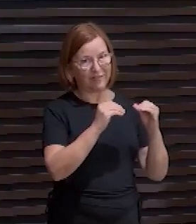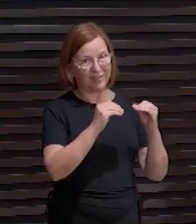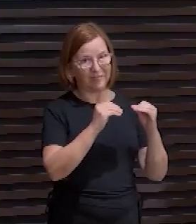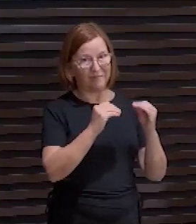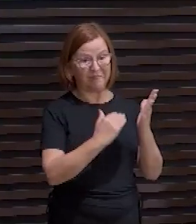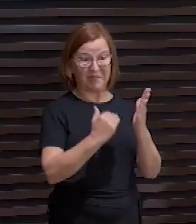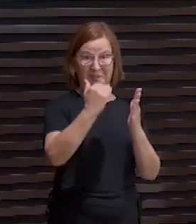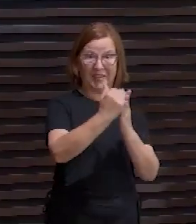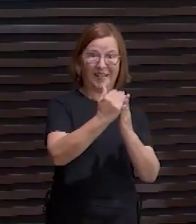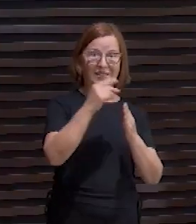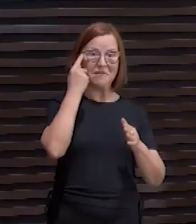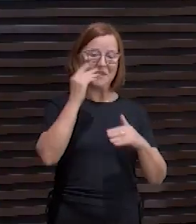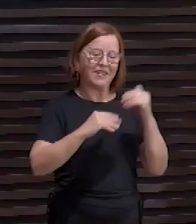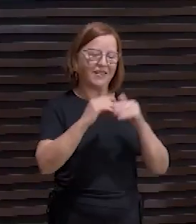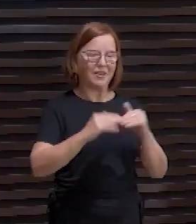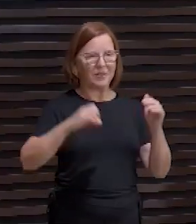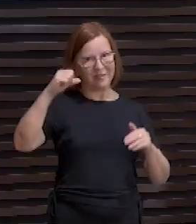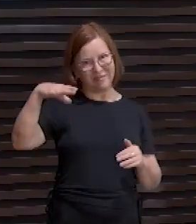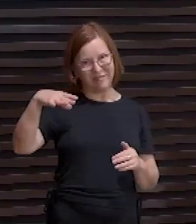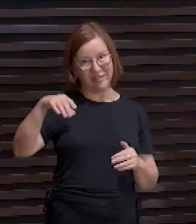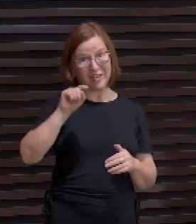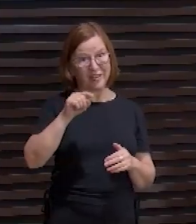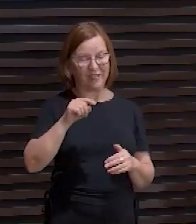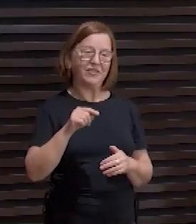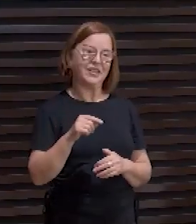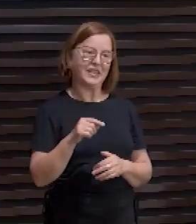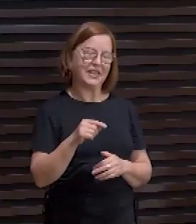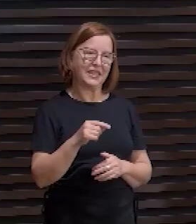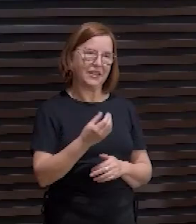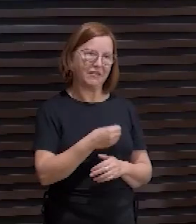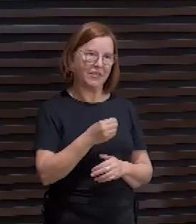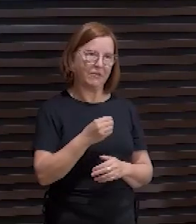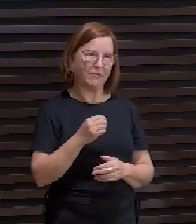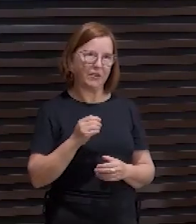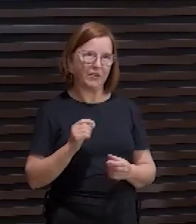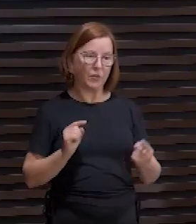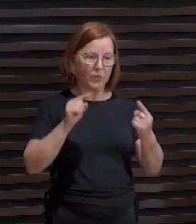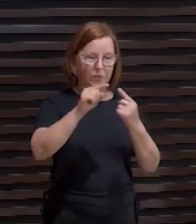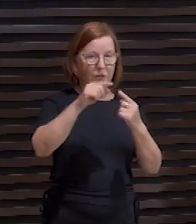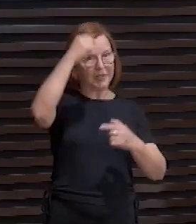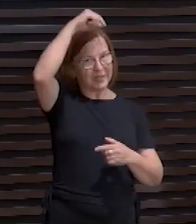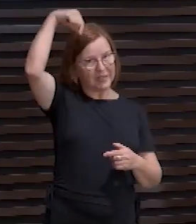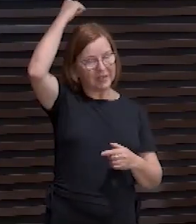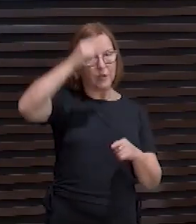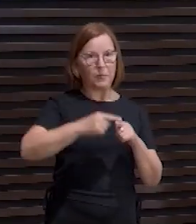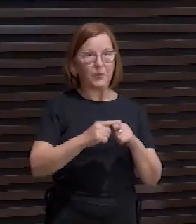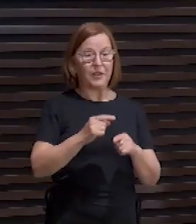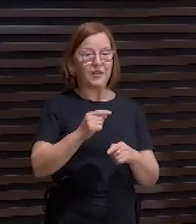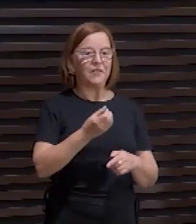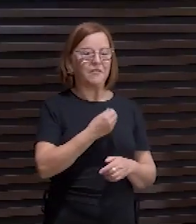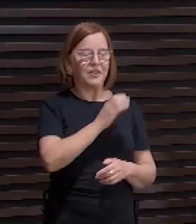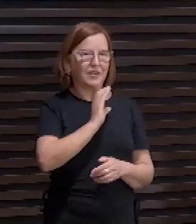uns altos e baixos, mas você está caminhando na direção da santidade. Porque a vida de Cristo está nos filhos de Deus. É